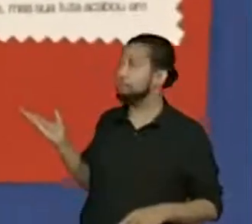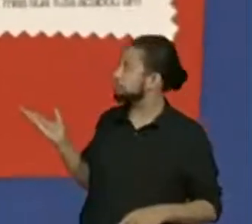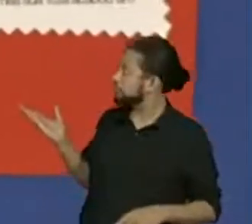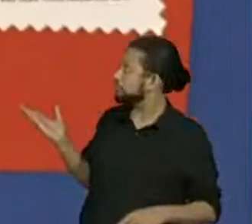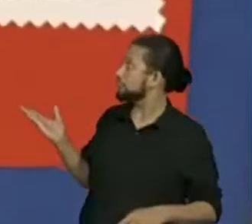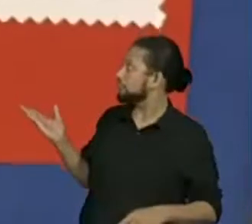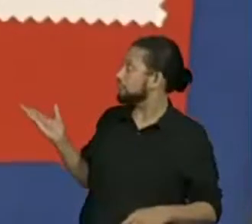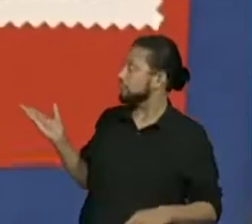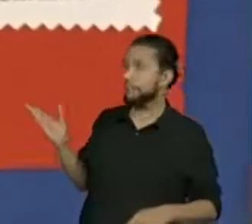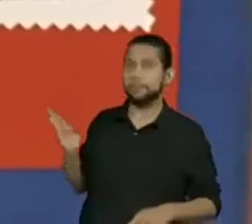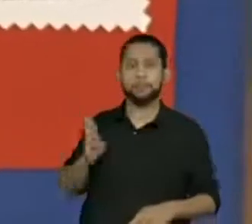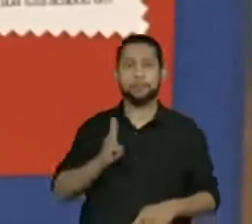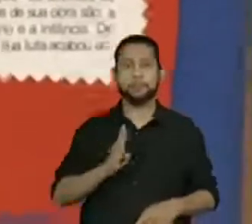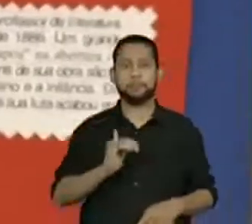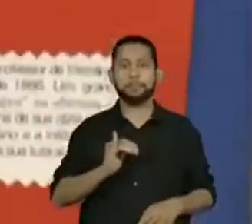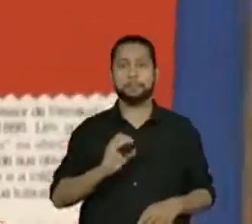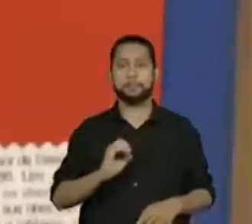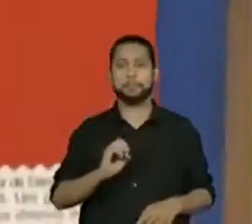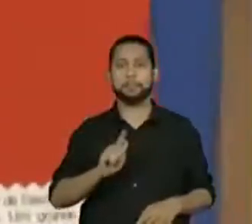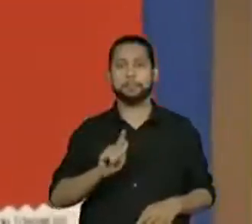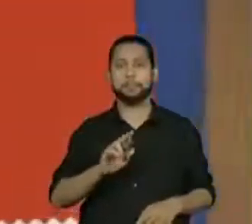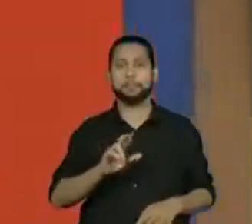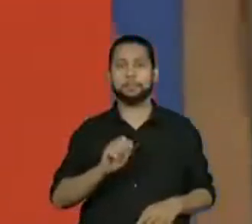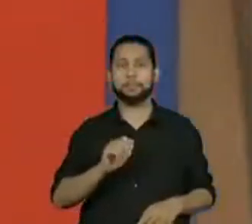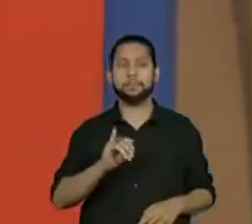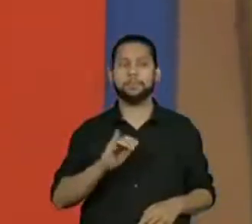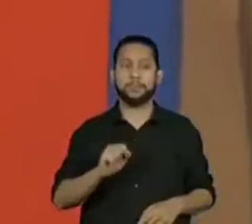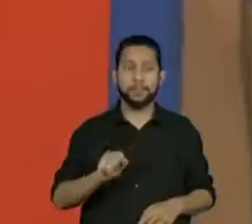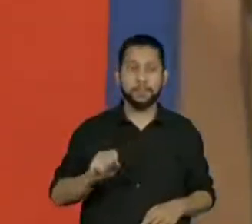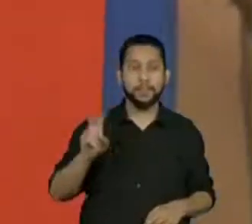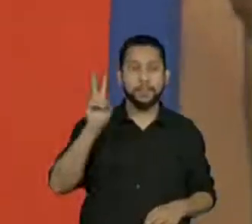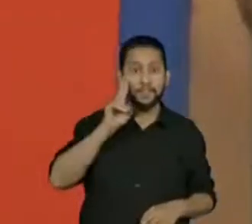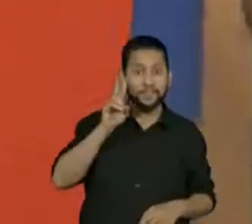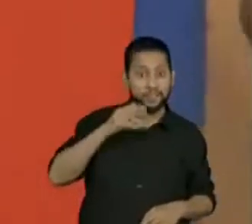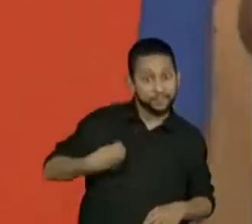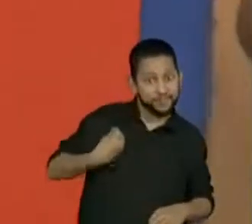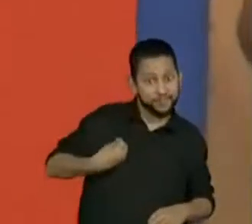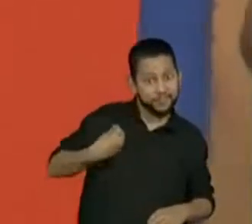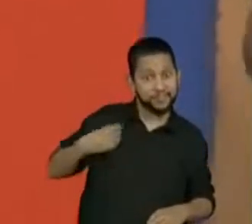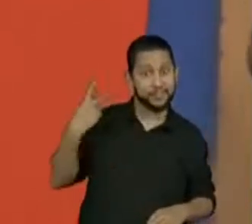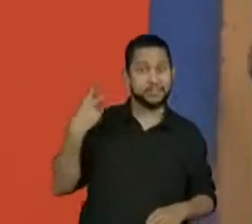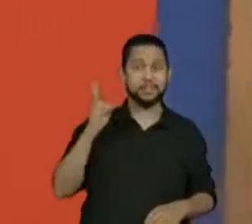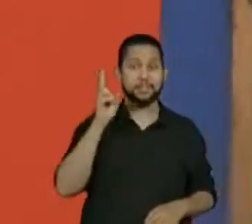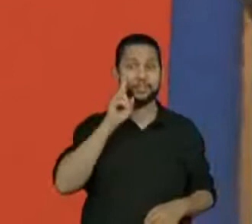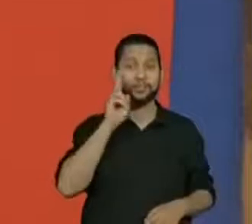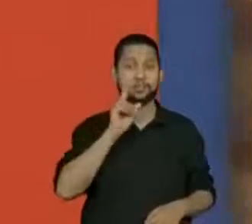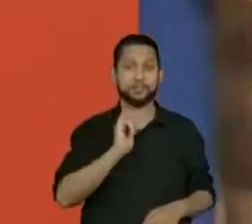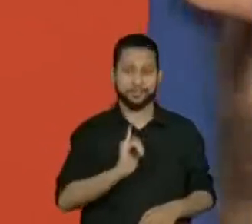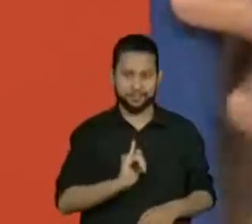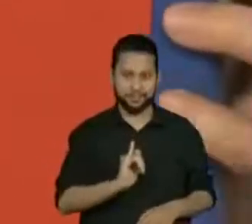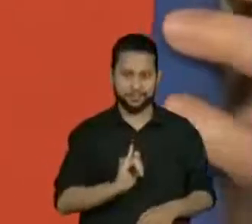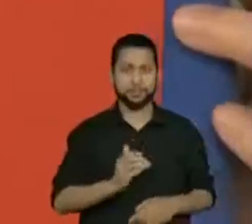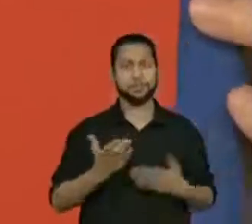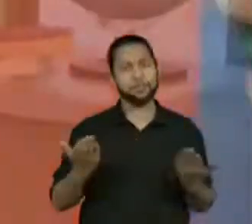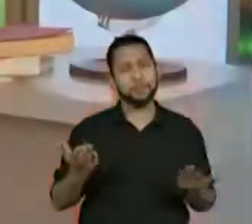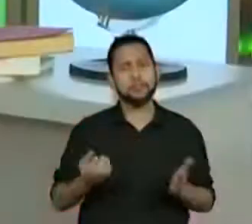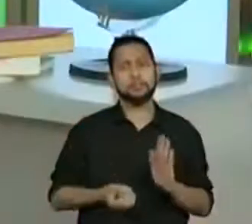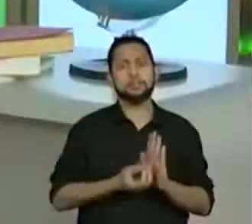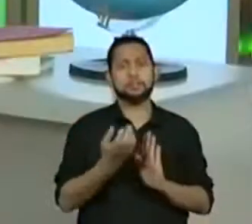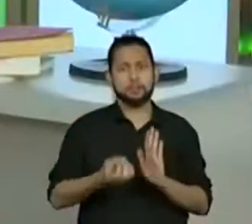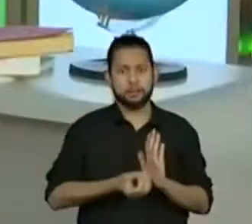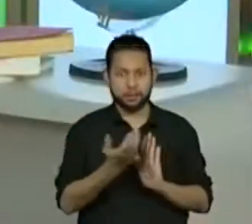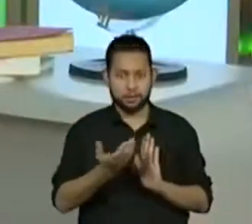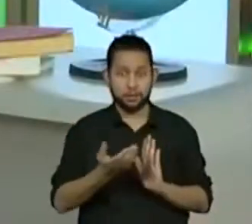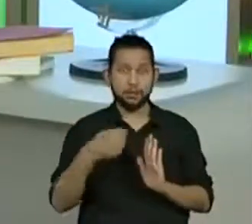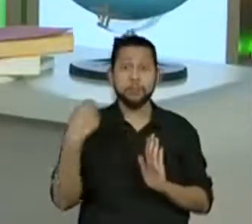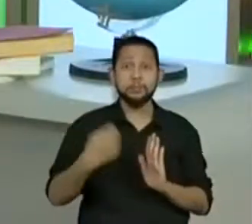autor ou seja para um sarau bem formulado nós precisamos